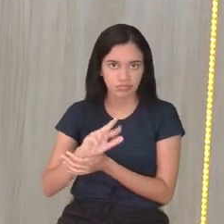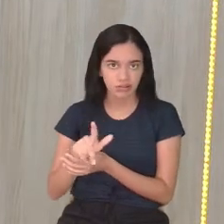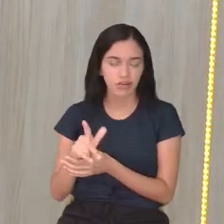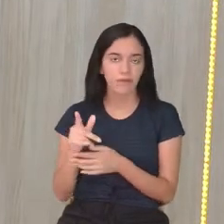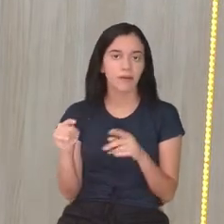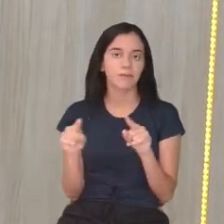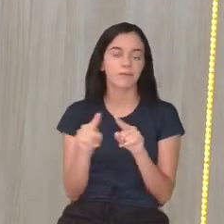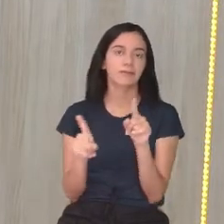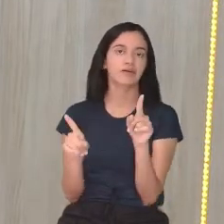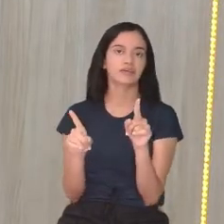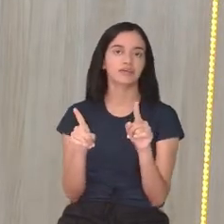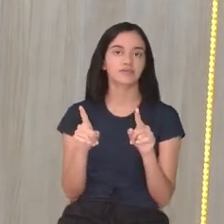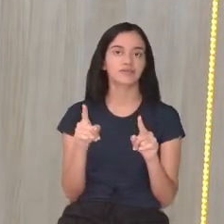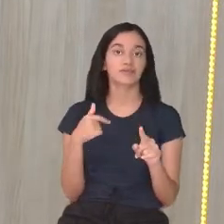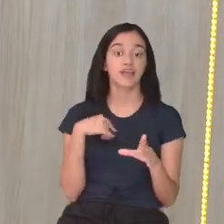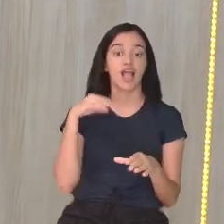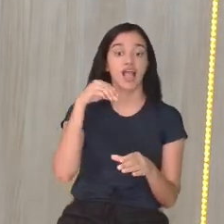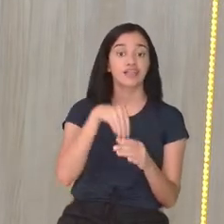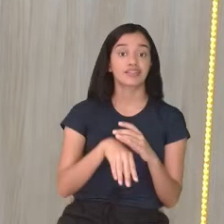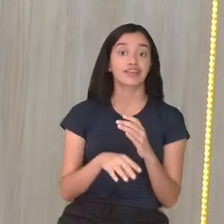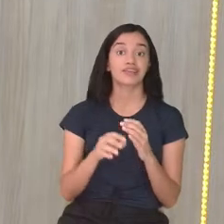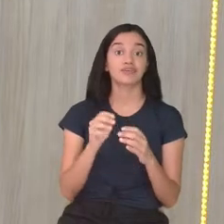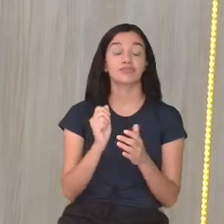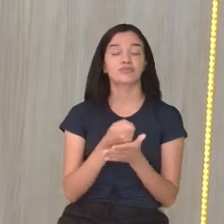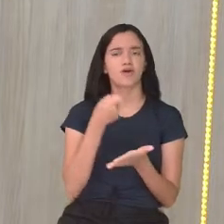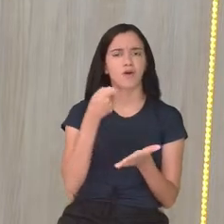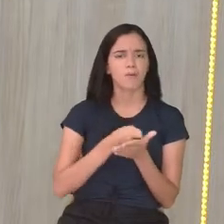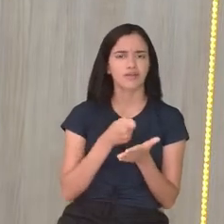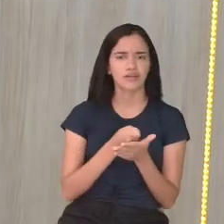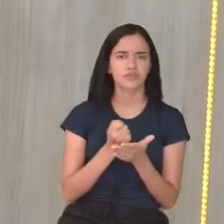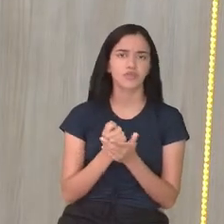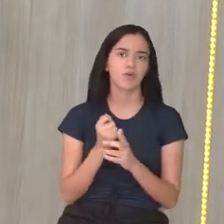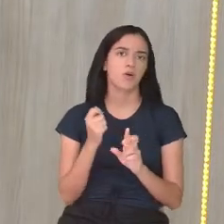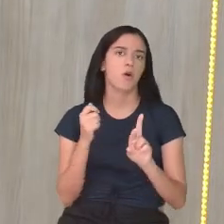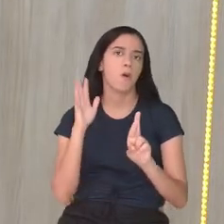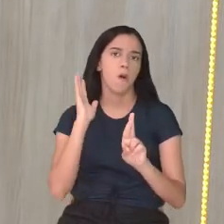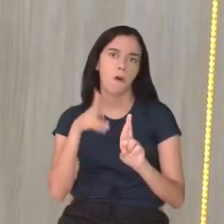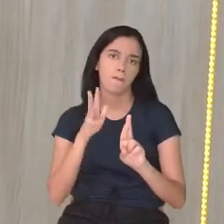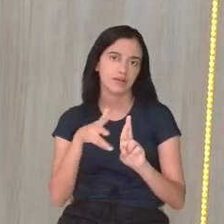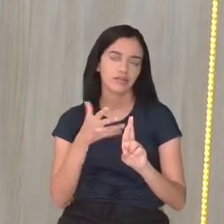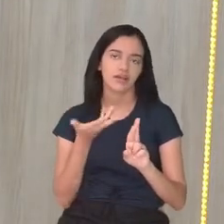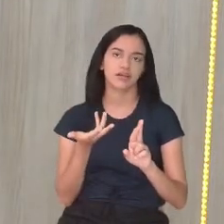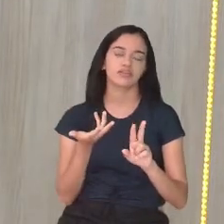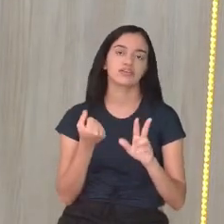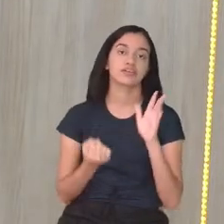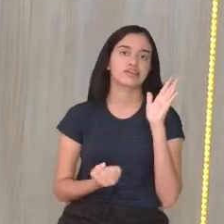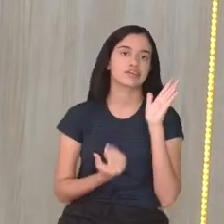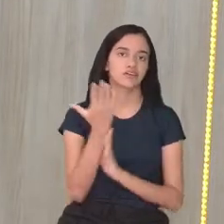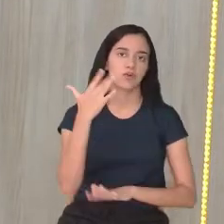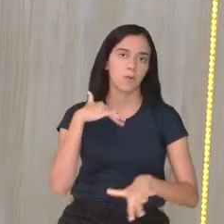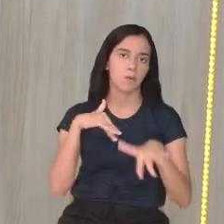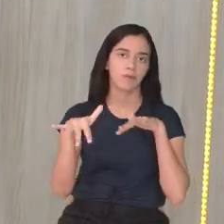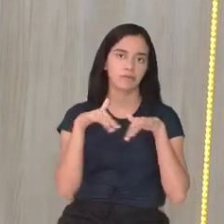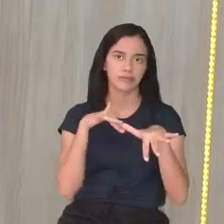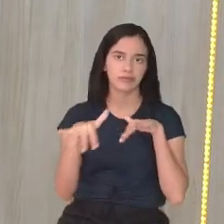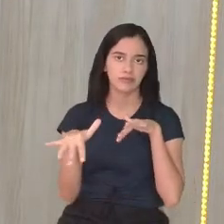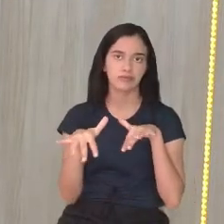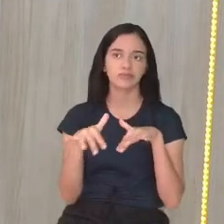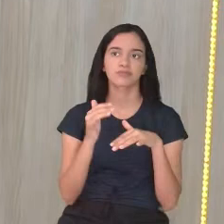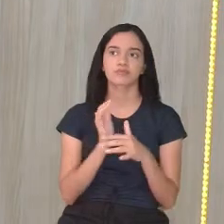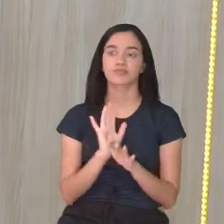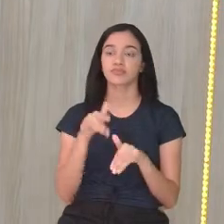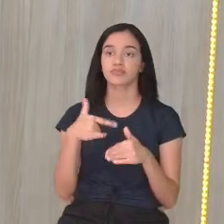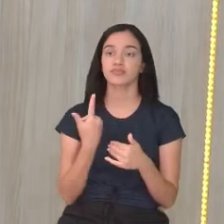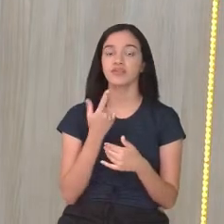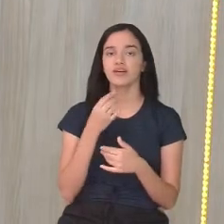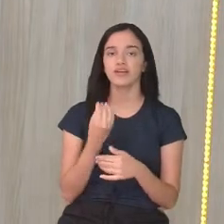né, às vezes dentro das obrigatórias depois com homenagem a algum atleta que criou aquele movimento.